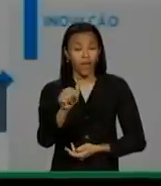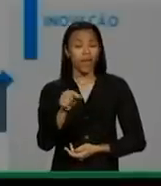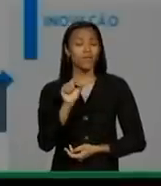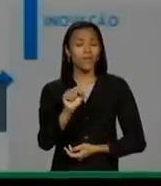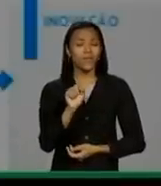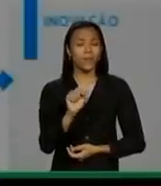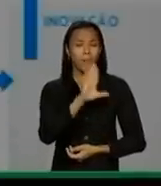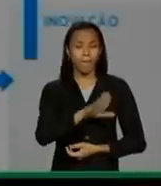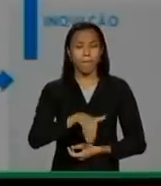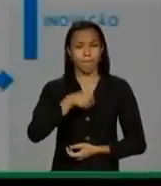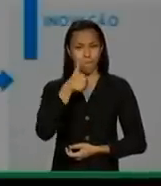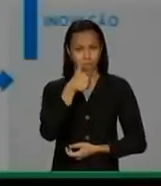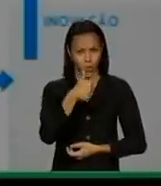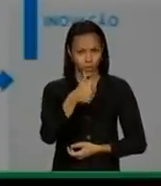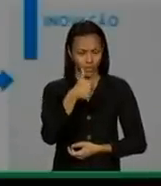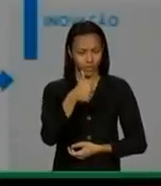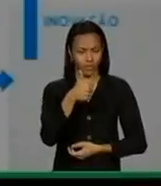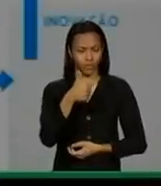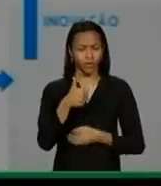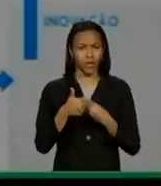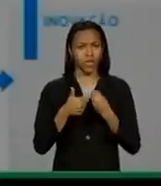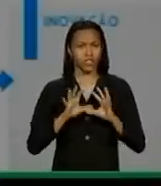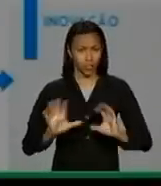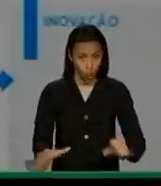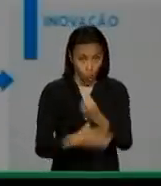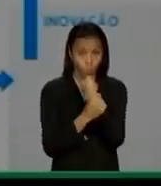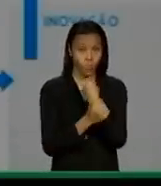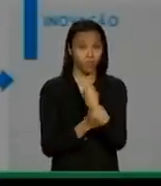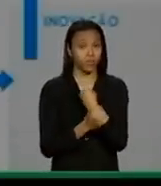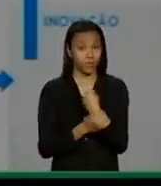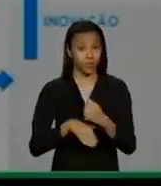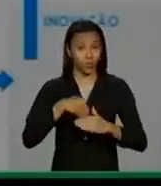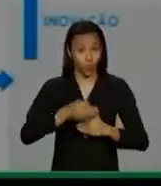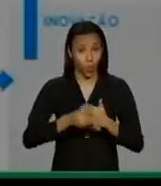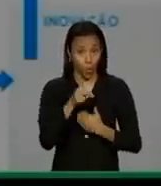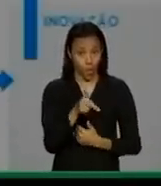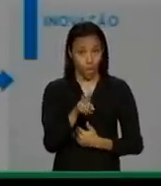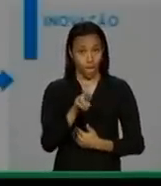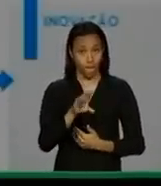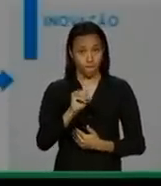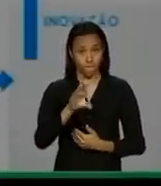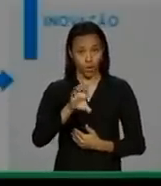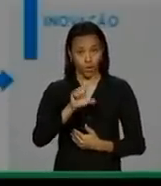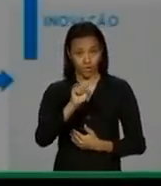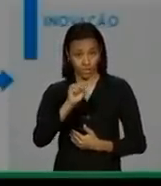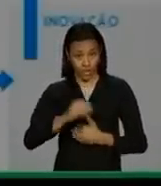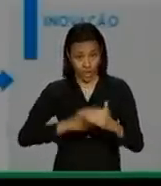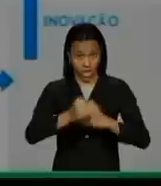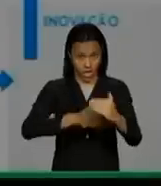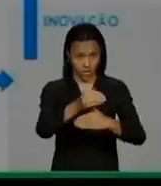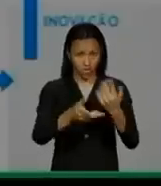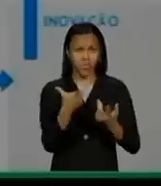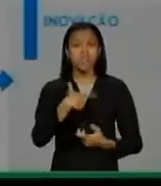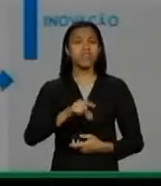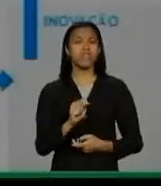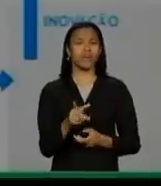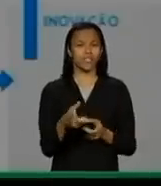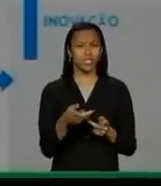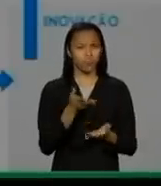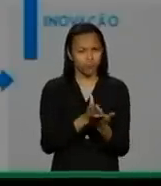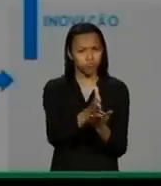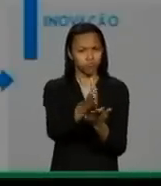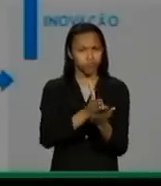uma melhoria definir a consolidação do processo e quem faz a sustentação pro futuro é a